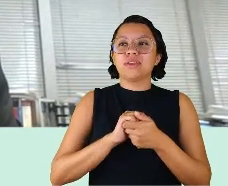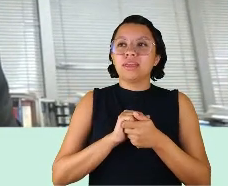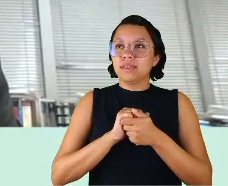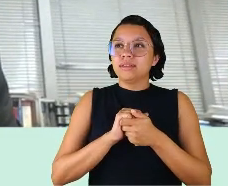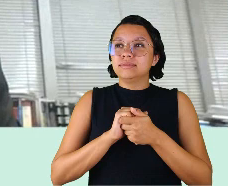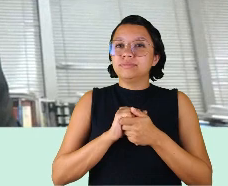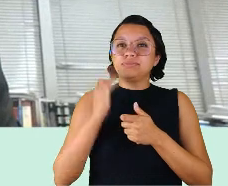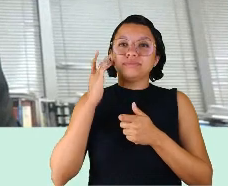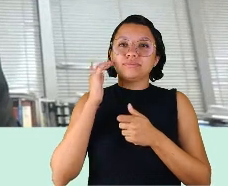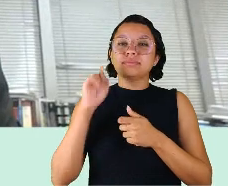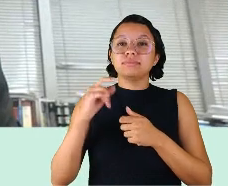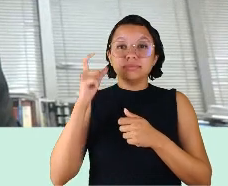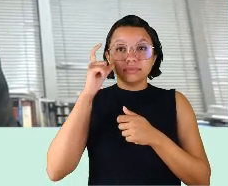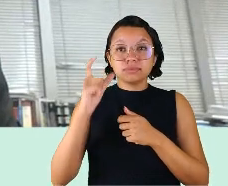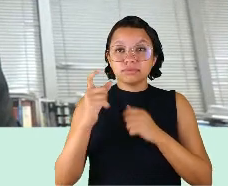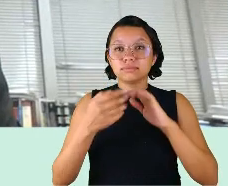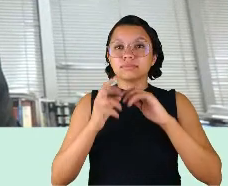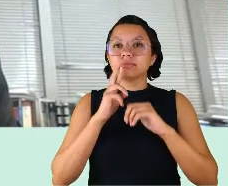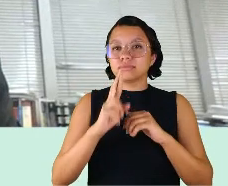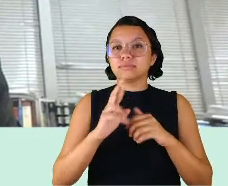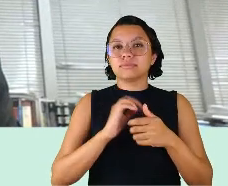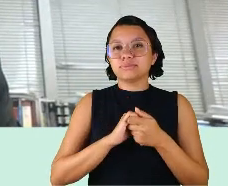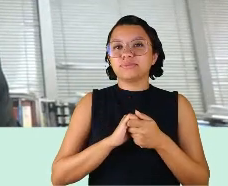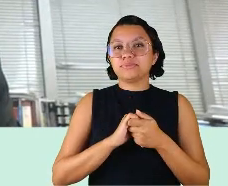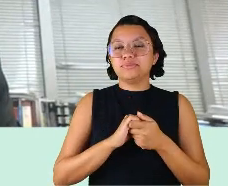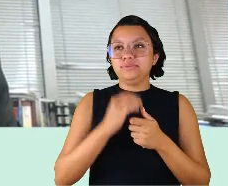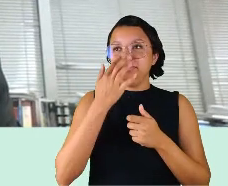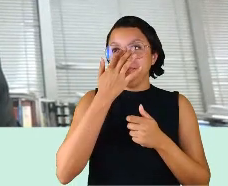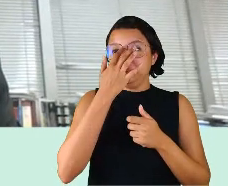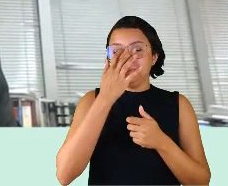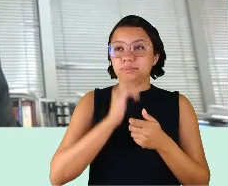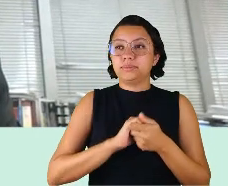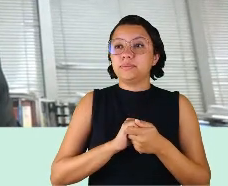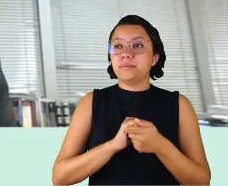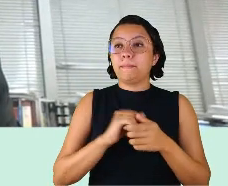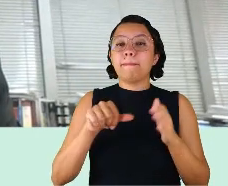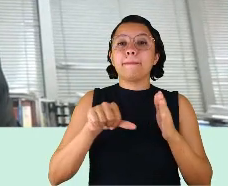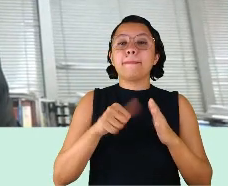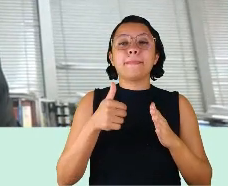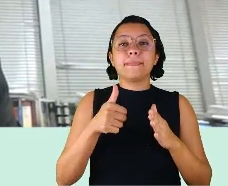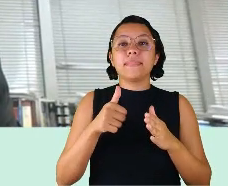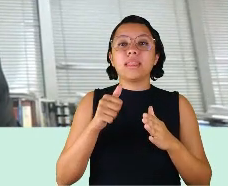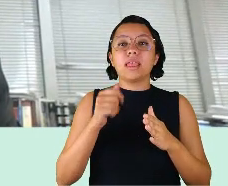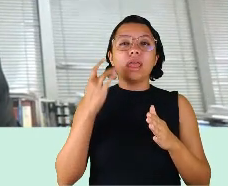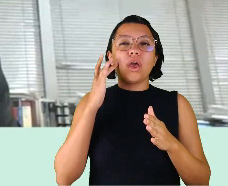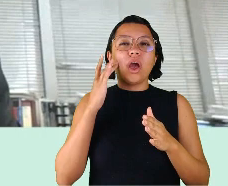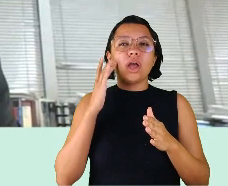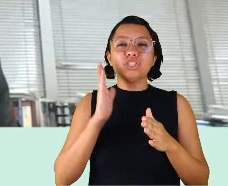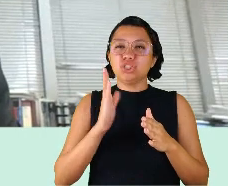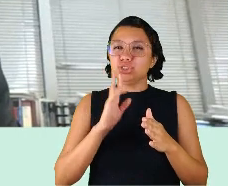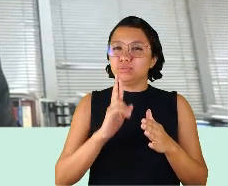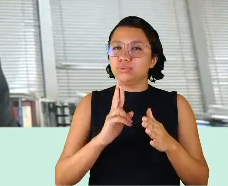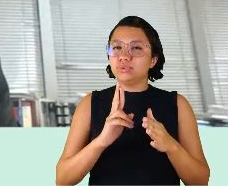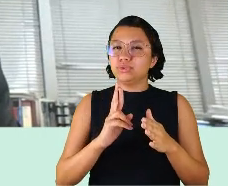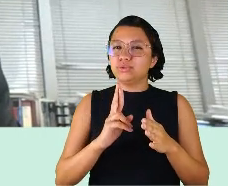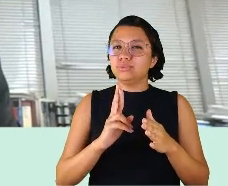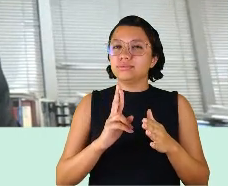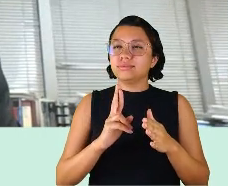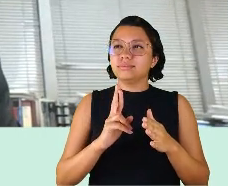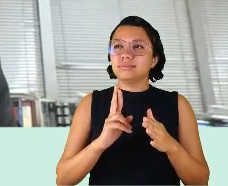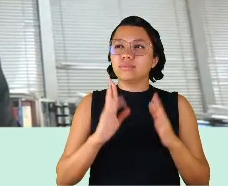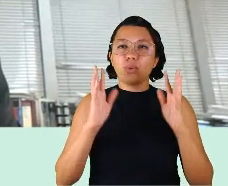acho que seria interessante respondê-las, né? Primeira delas, eu acho que já foi até respondida